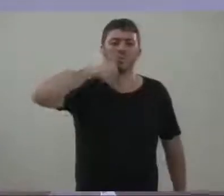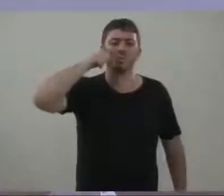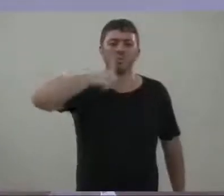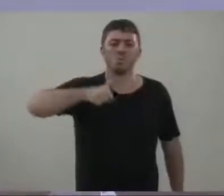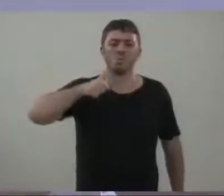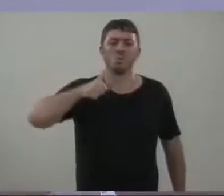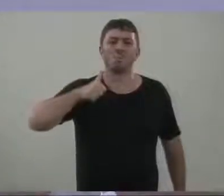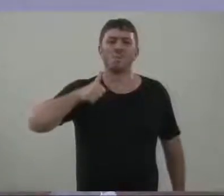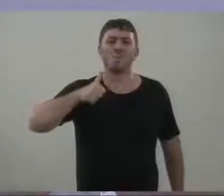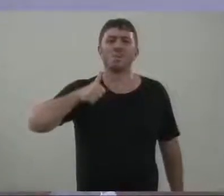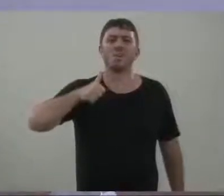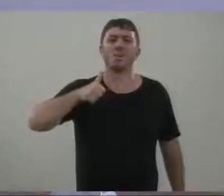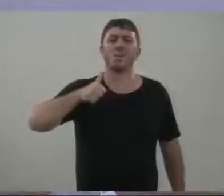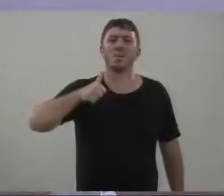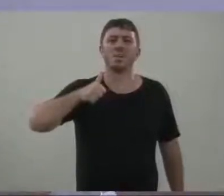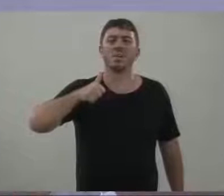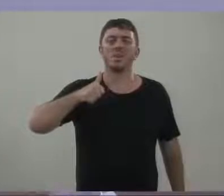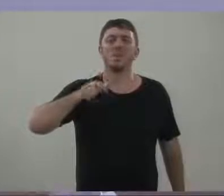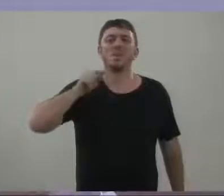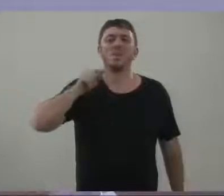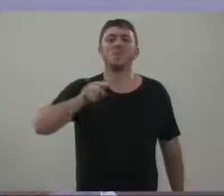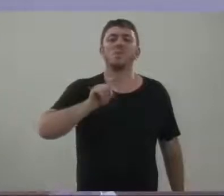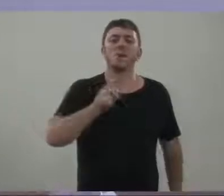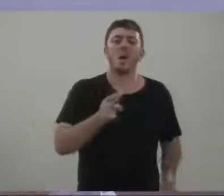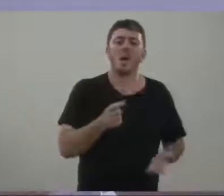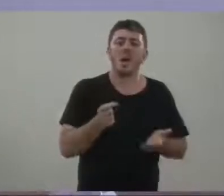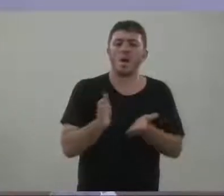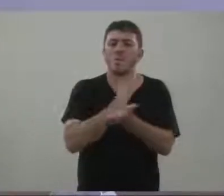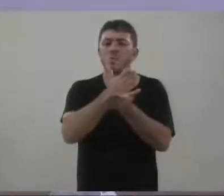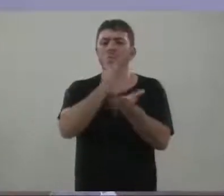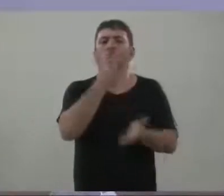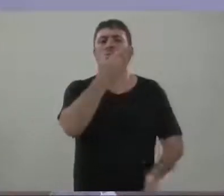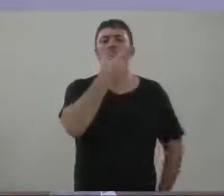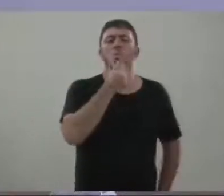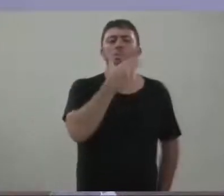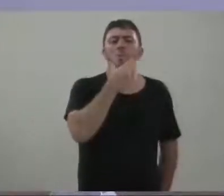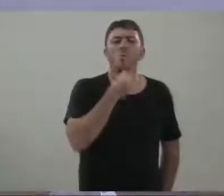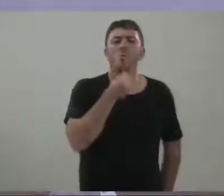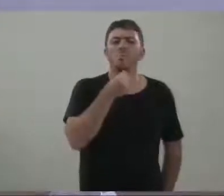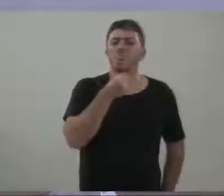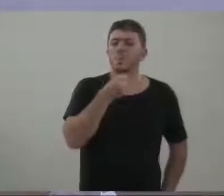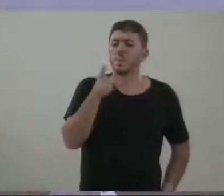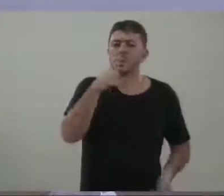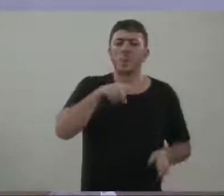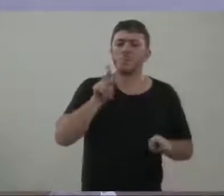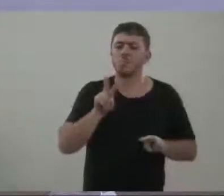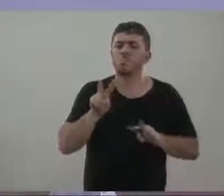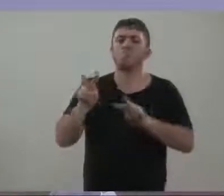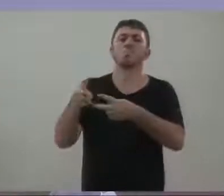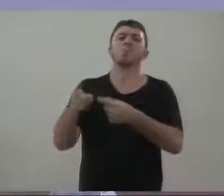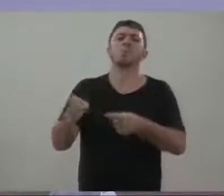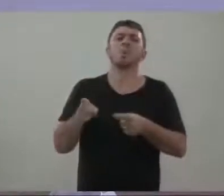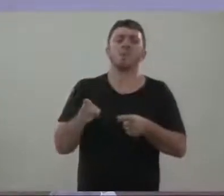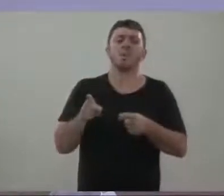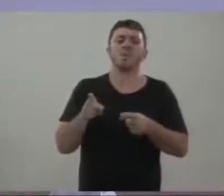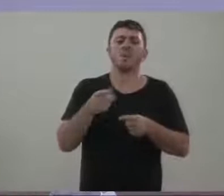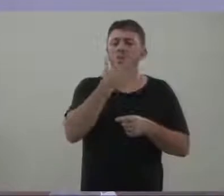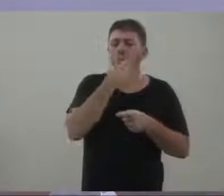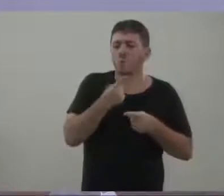mesmas que muitos homens não a reconhecem, a